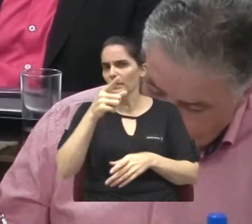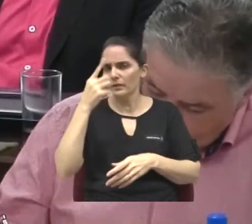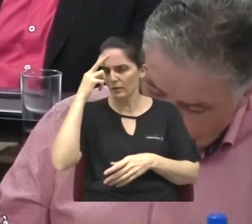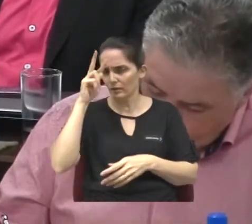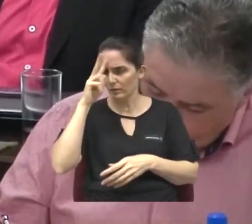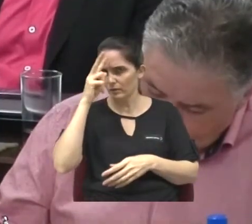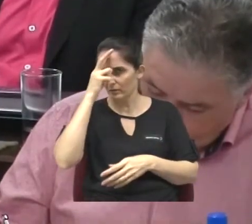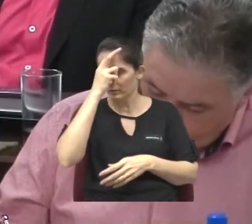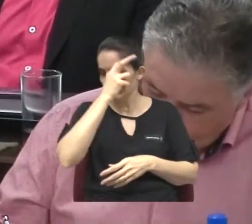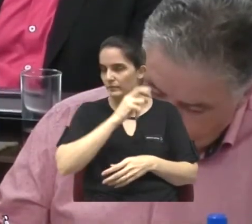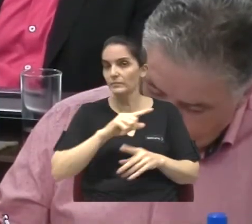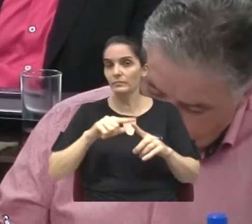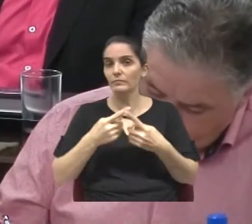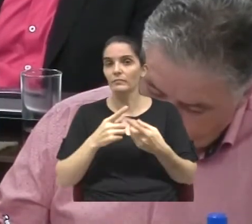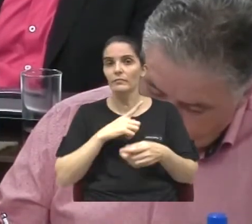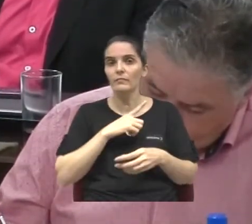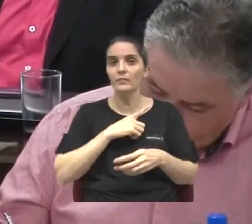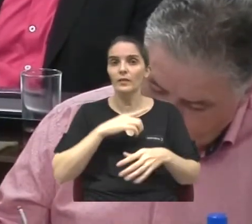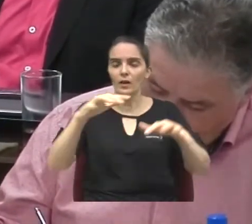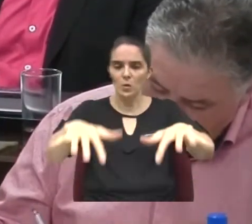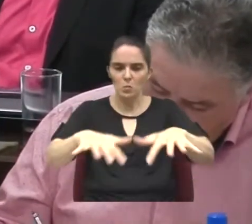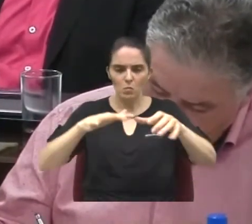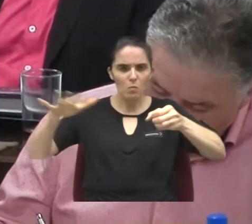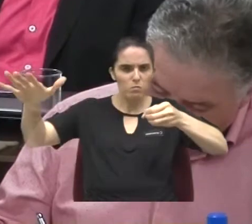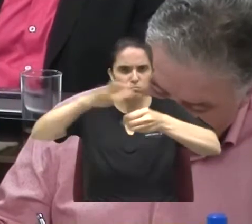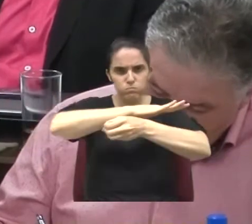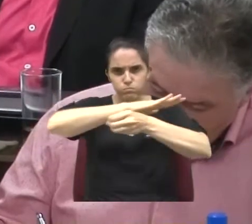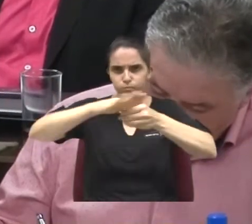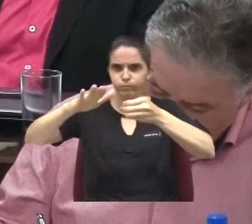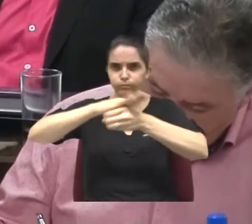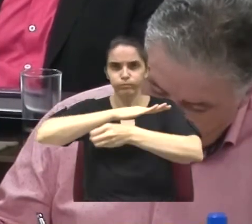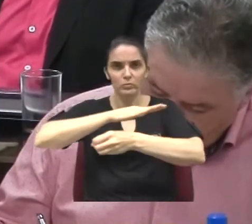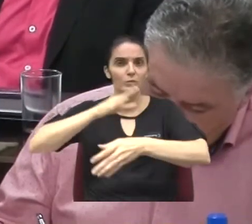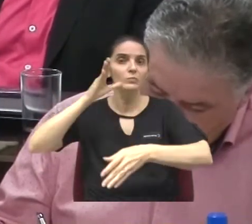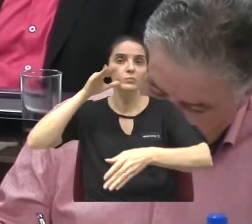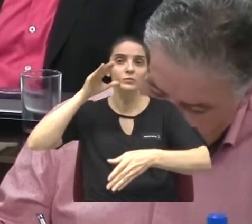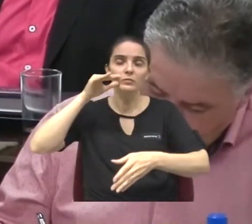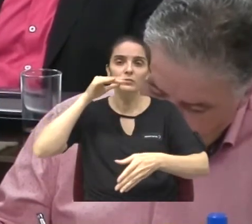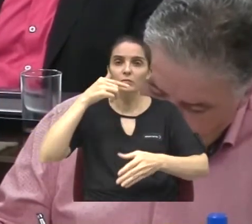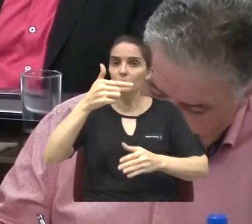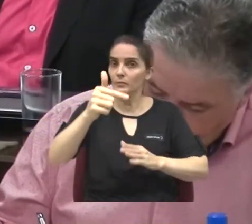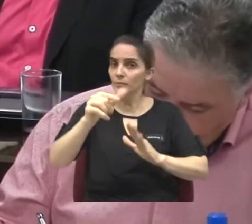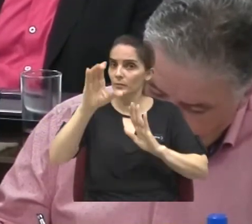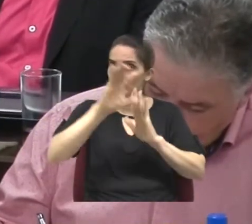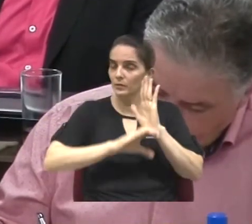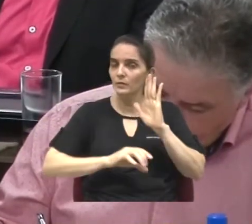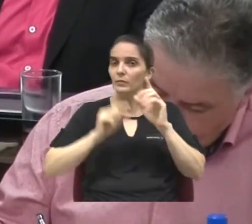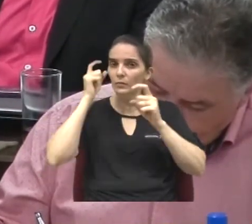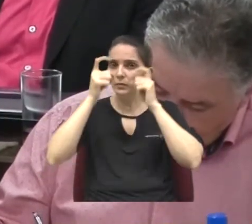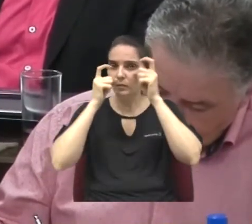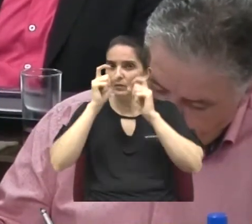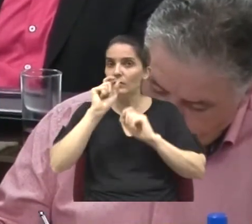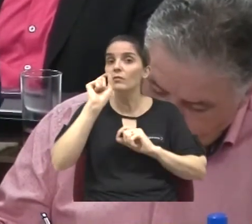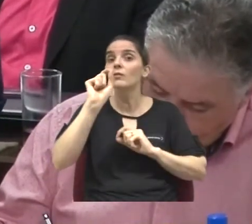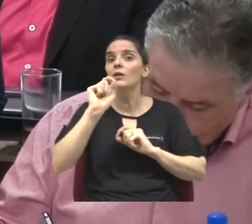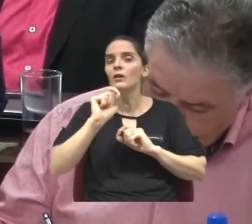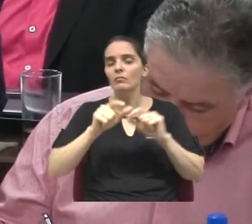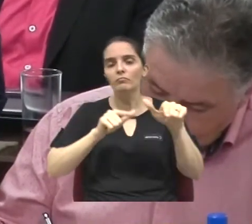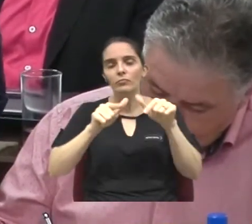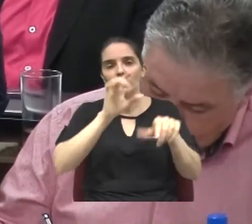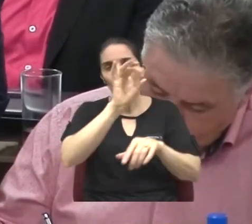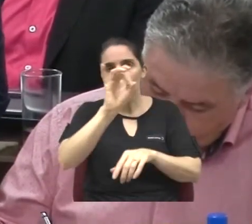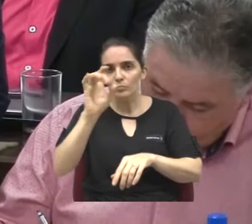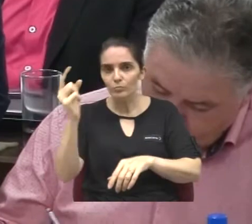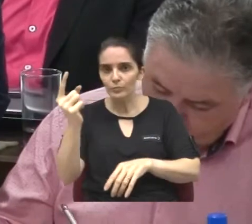mas nós tínhamos, sim, um plenário repleto de funcionário comissionado aqui, preocupado, sabe com o quê? Com o emprego de cada um